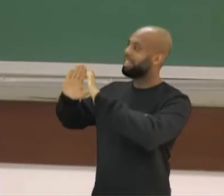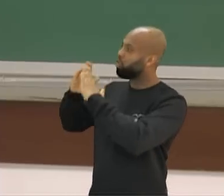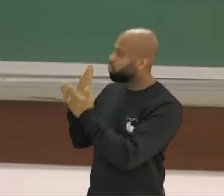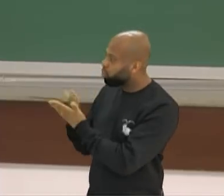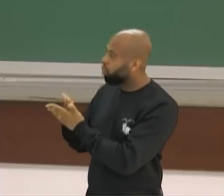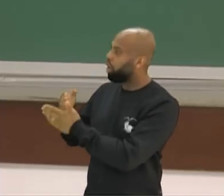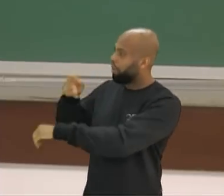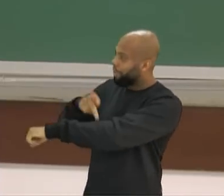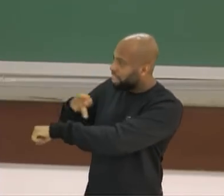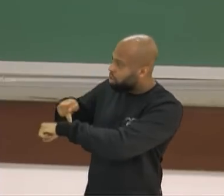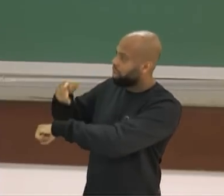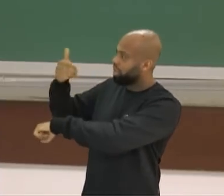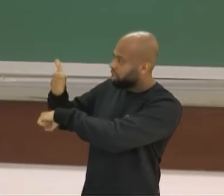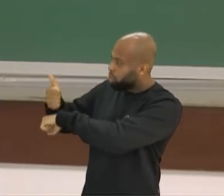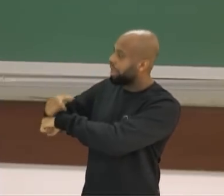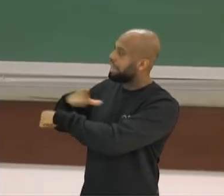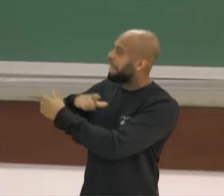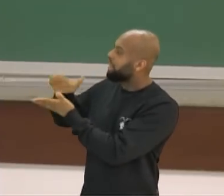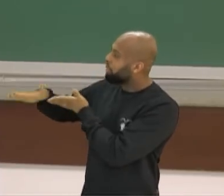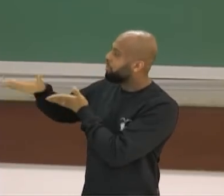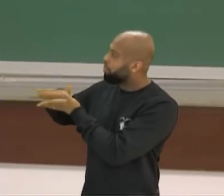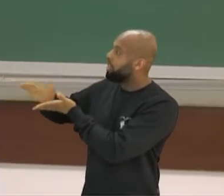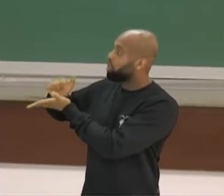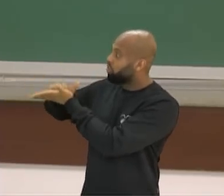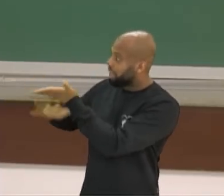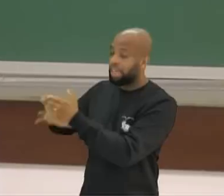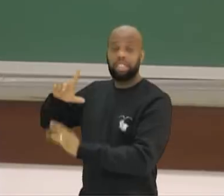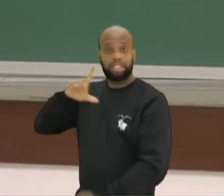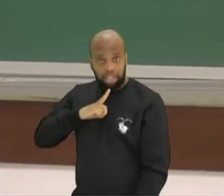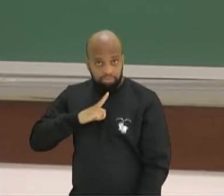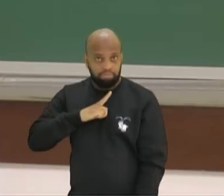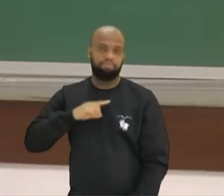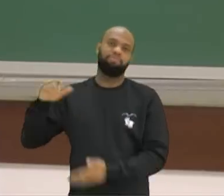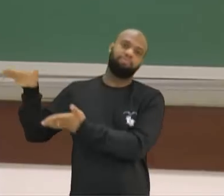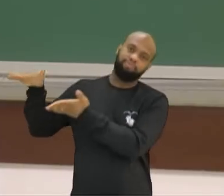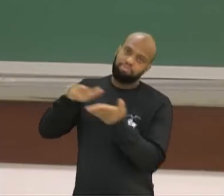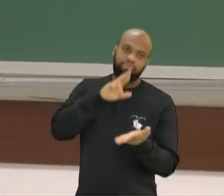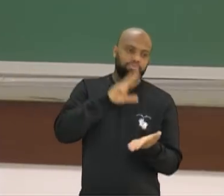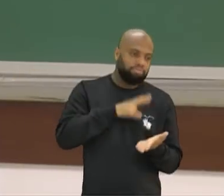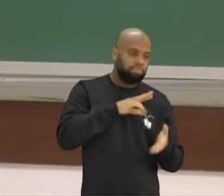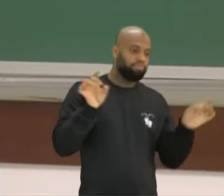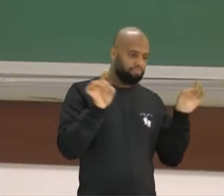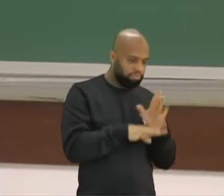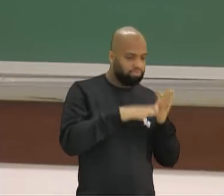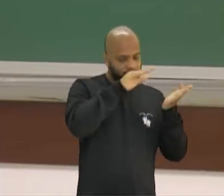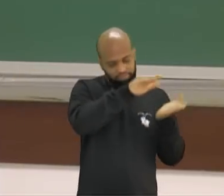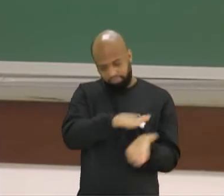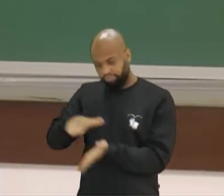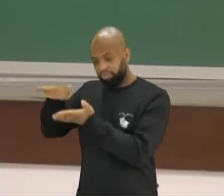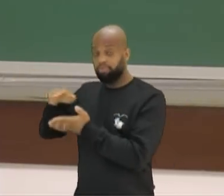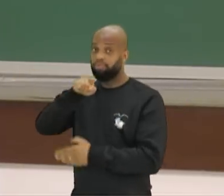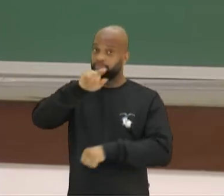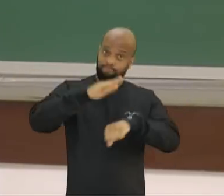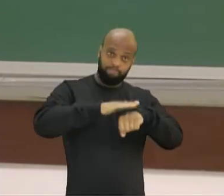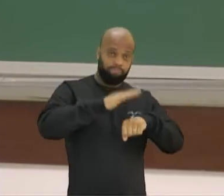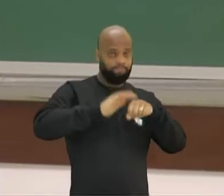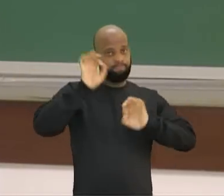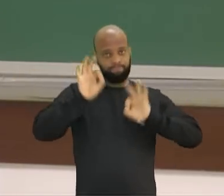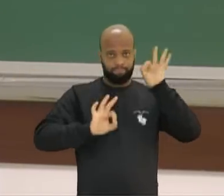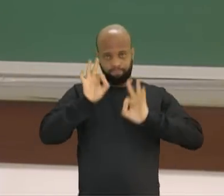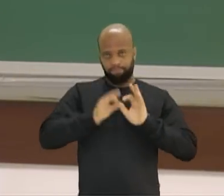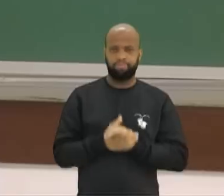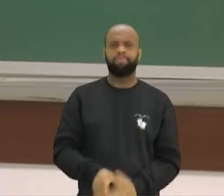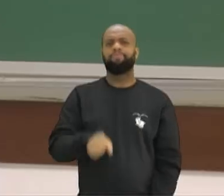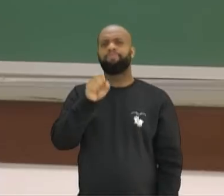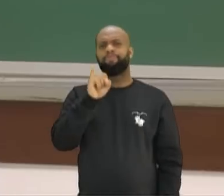pega o teu material impresso e não deixa de fazer, tá bom, gente? E você tem que se organizar agora, não esqueça disso. E se depois da